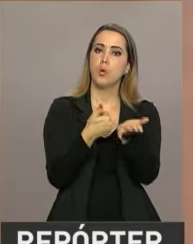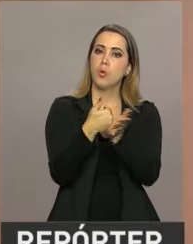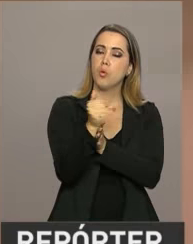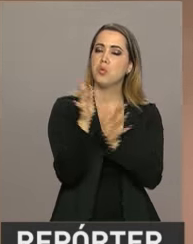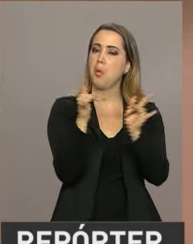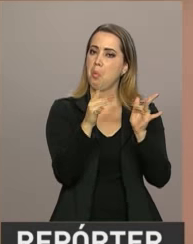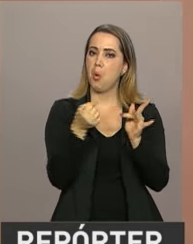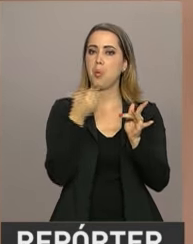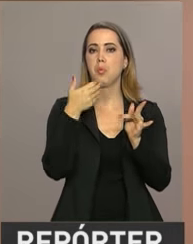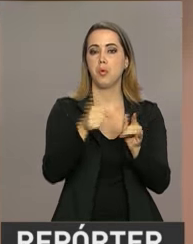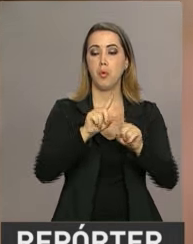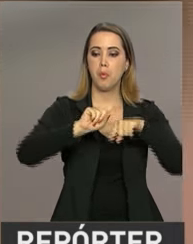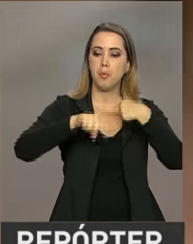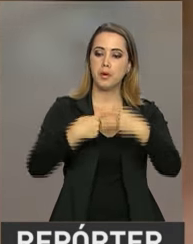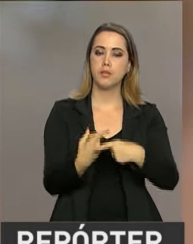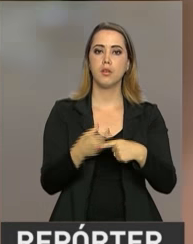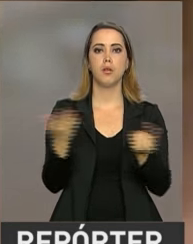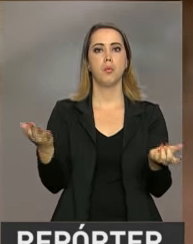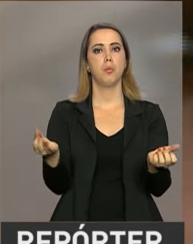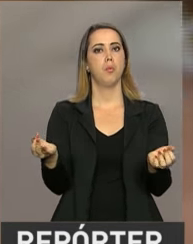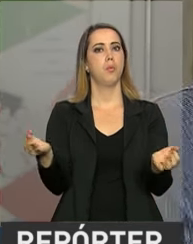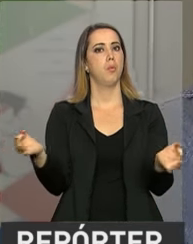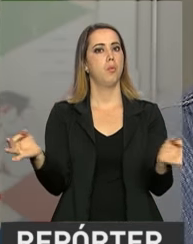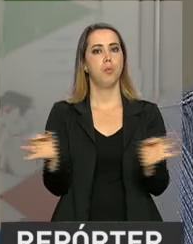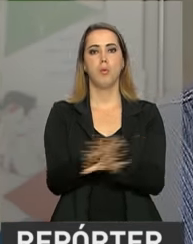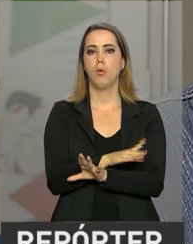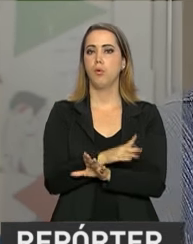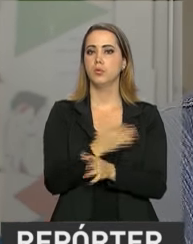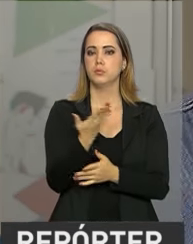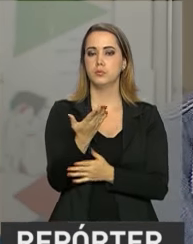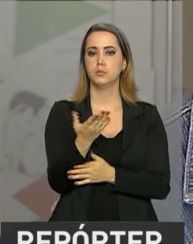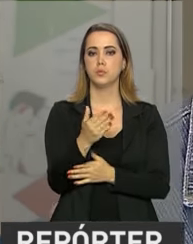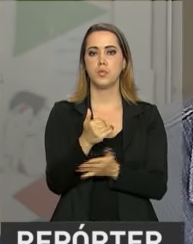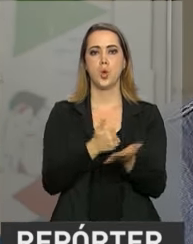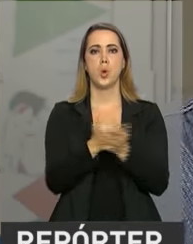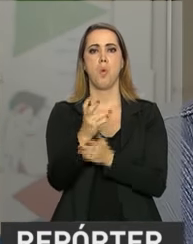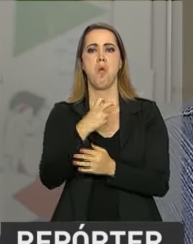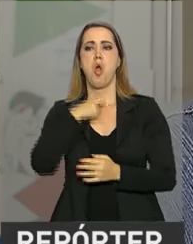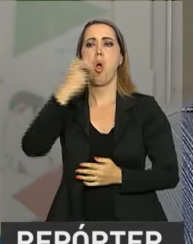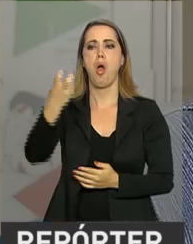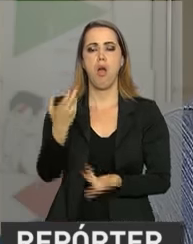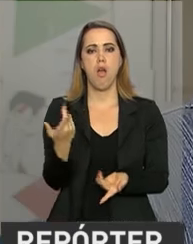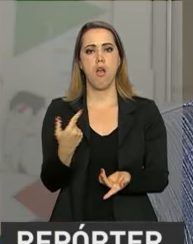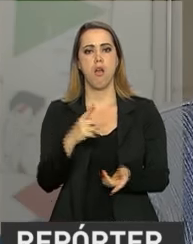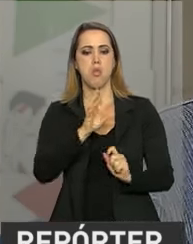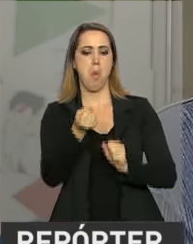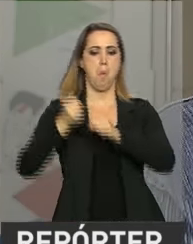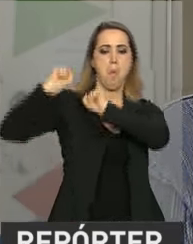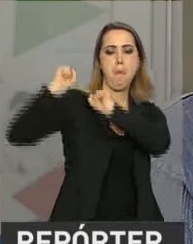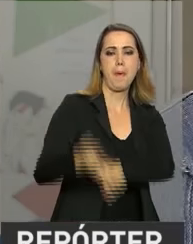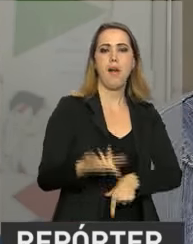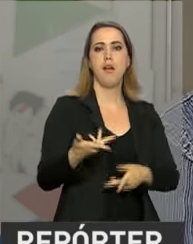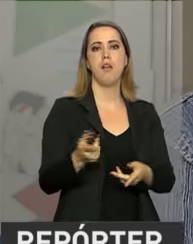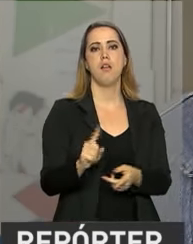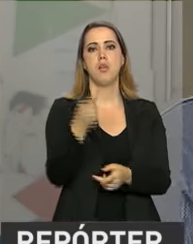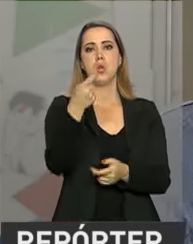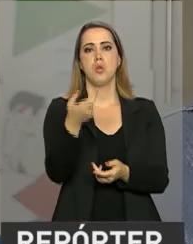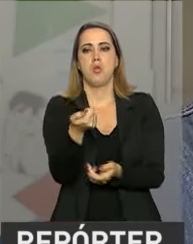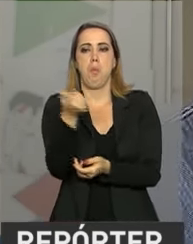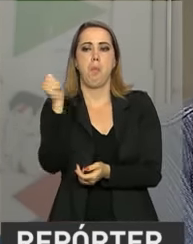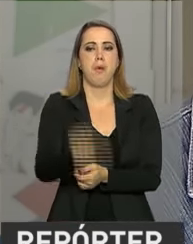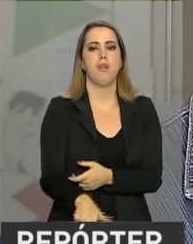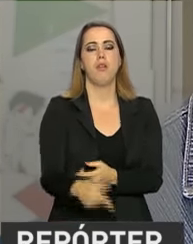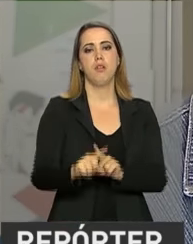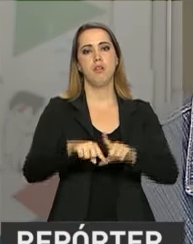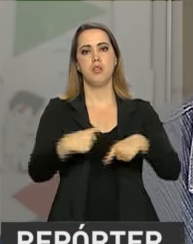bem mas teve um desfecho inesperado começou com um grito um aparelho que quebra primeiro quebrou um isqueiro depois